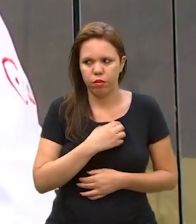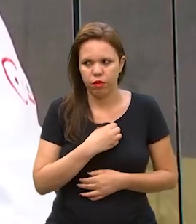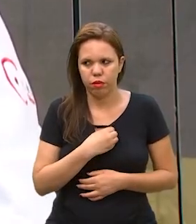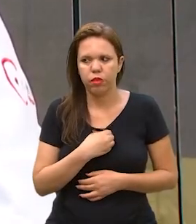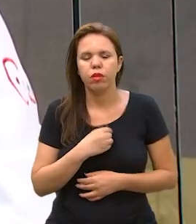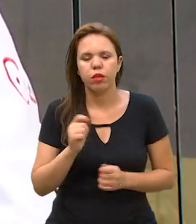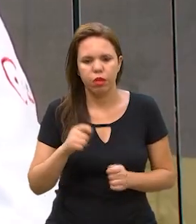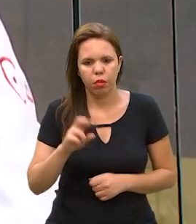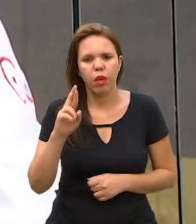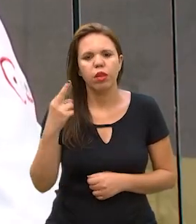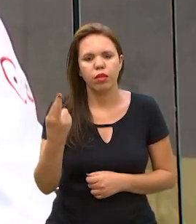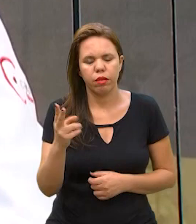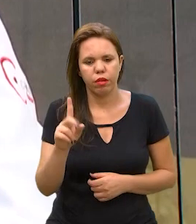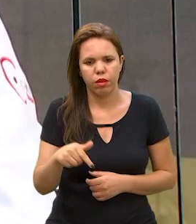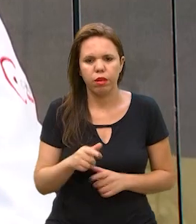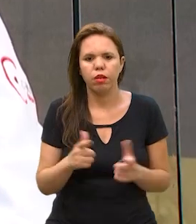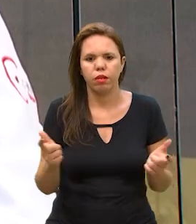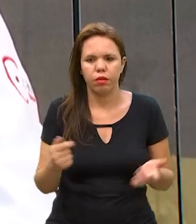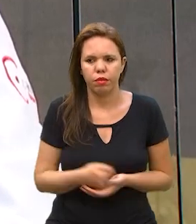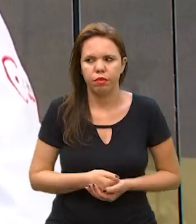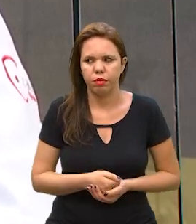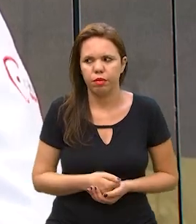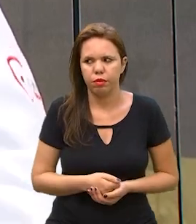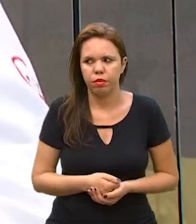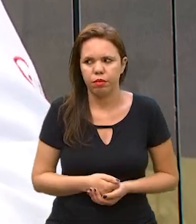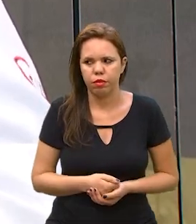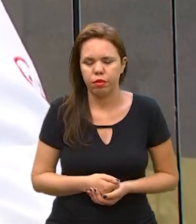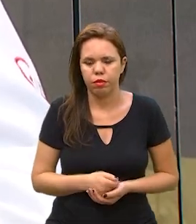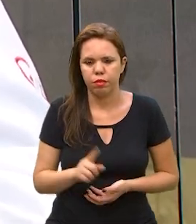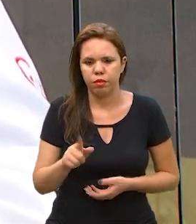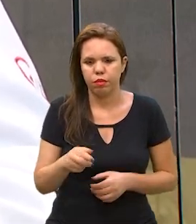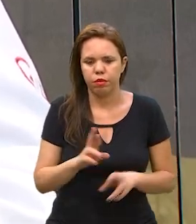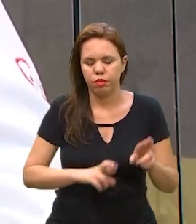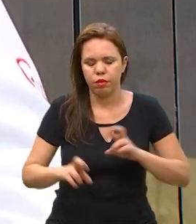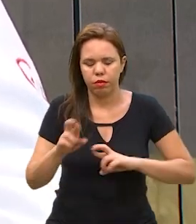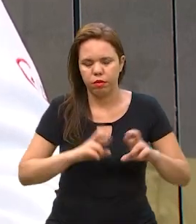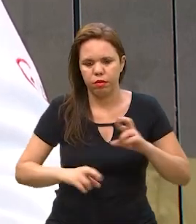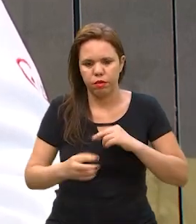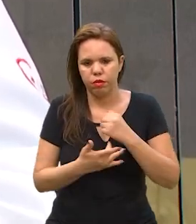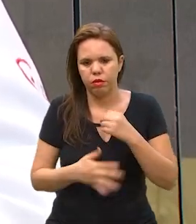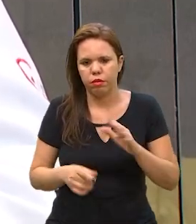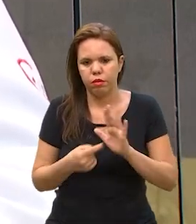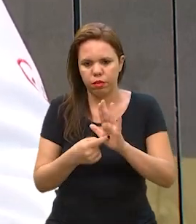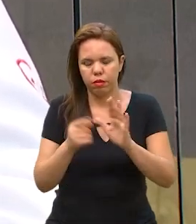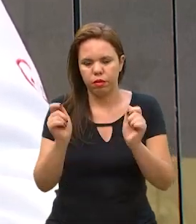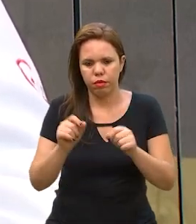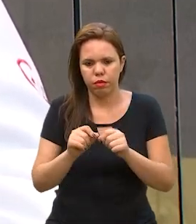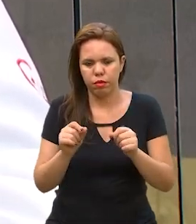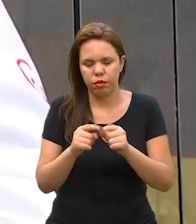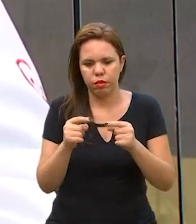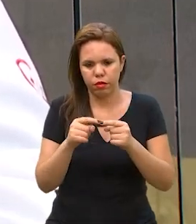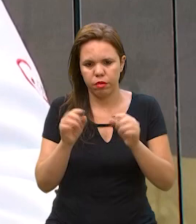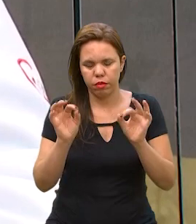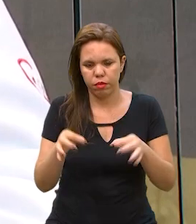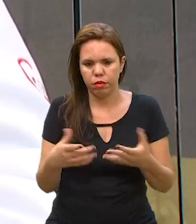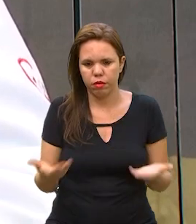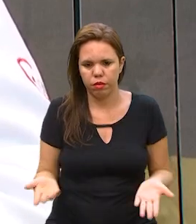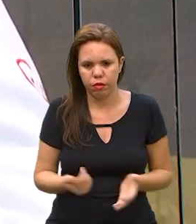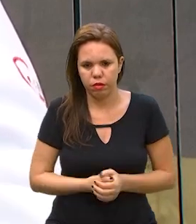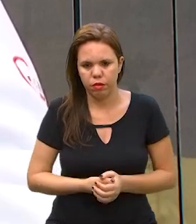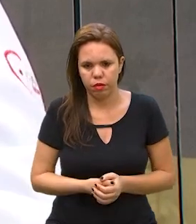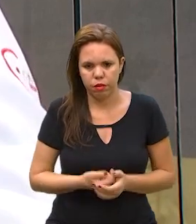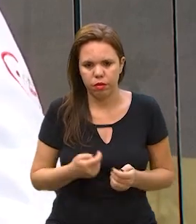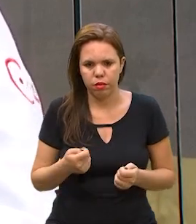ser resolutivo é muito grande. Então, esse exame, quando bem indicado, quando bem realizado, ele